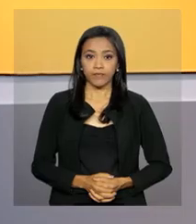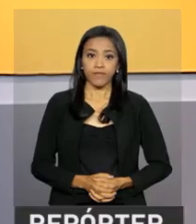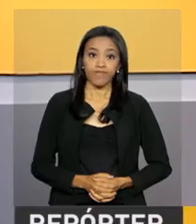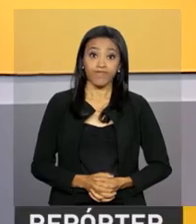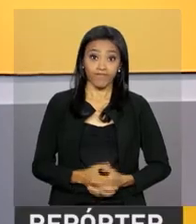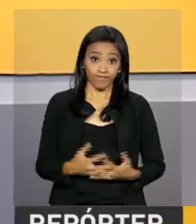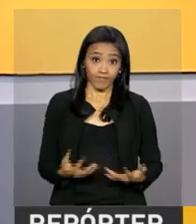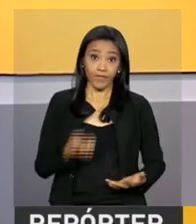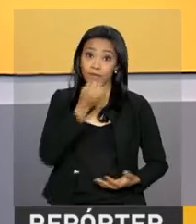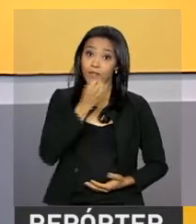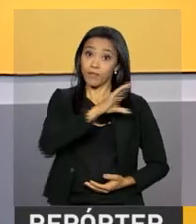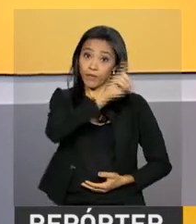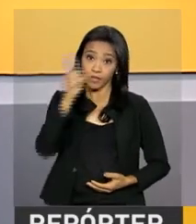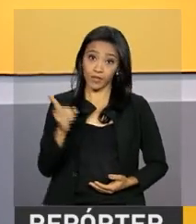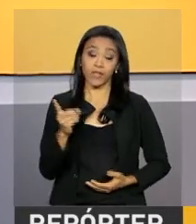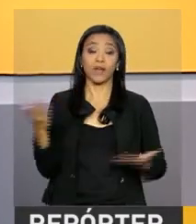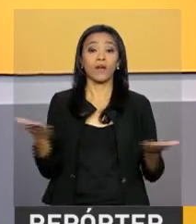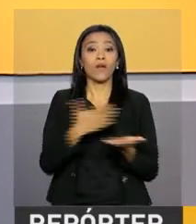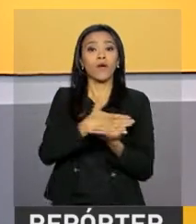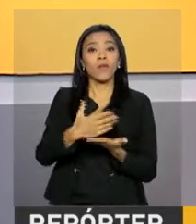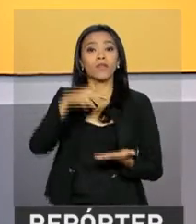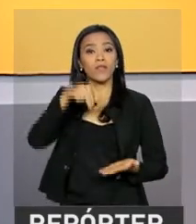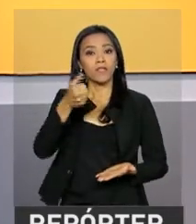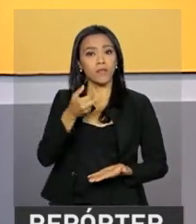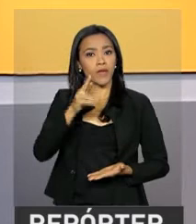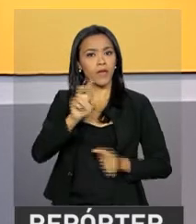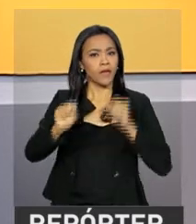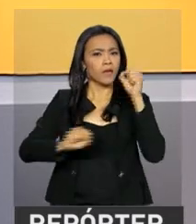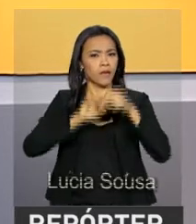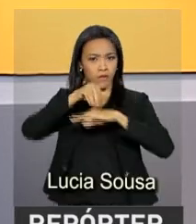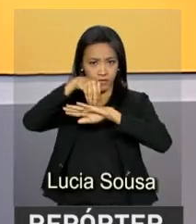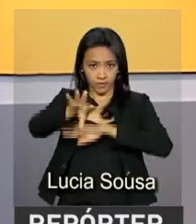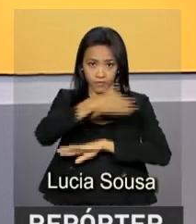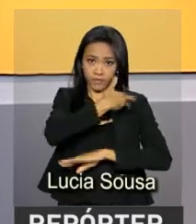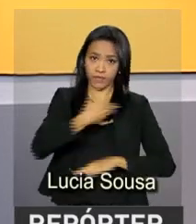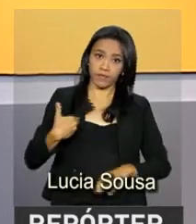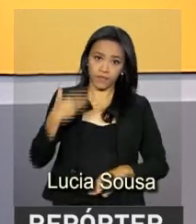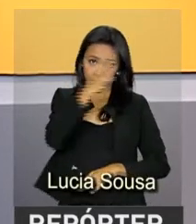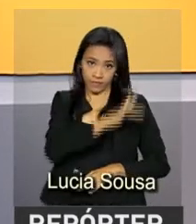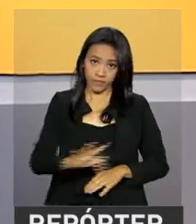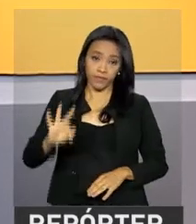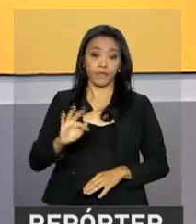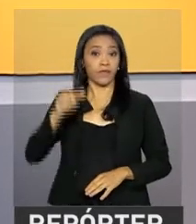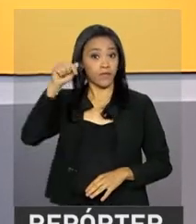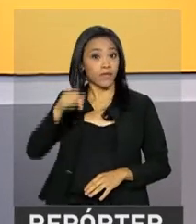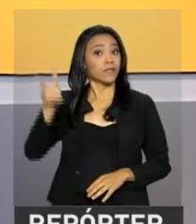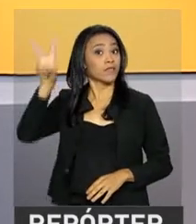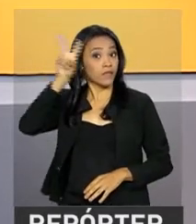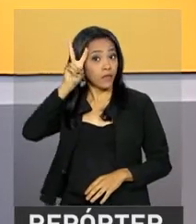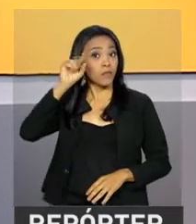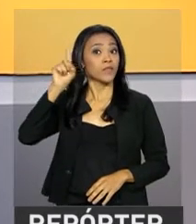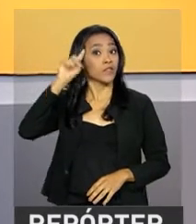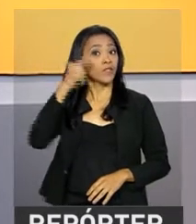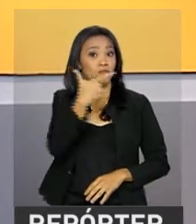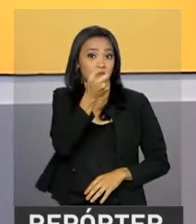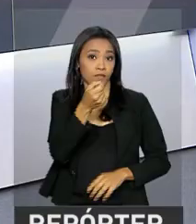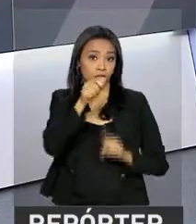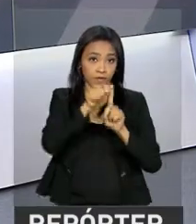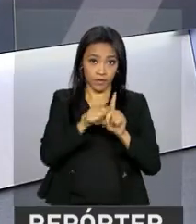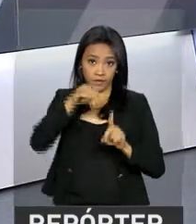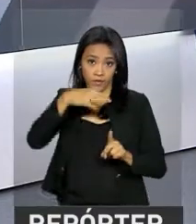olá bom dia começa agora o repórter nbr com as notícias do governo federal desta segunda-feira 20 de